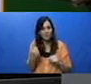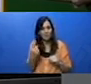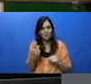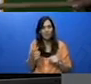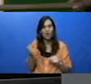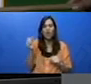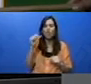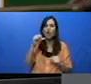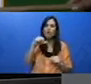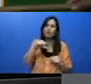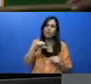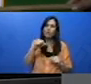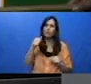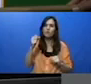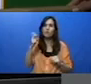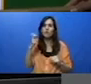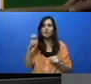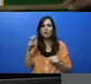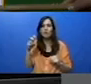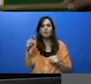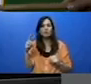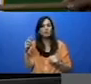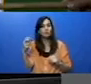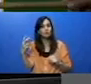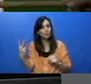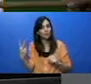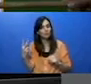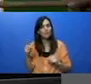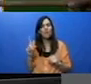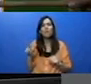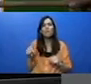9.512, depois